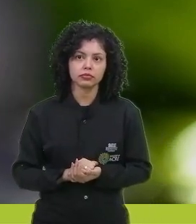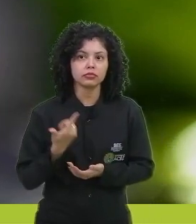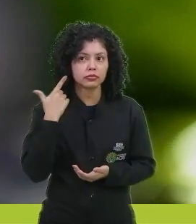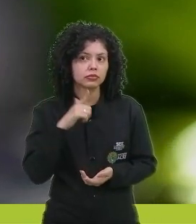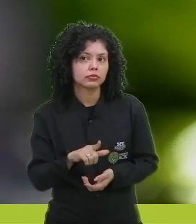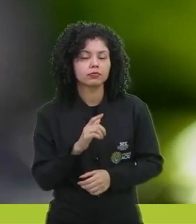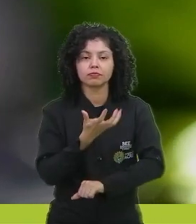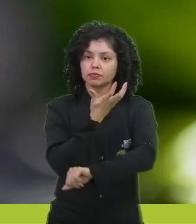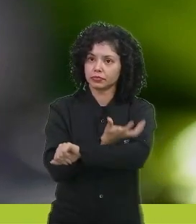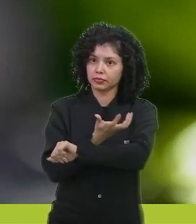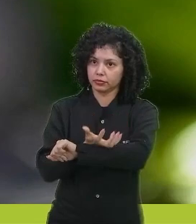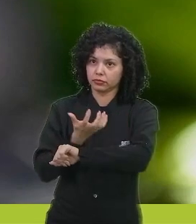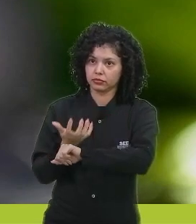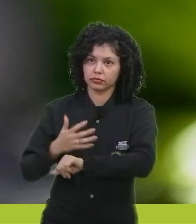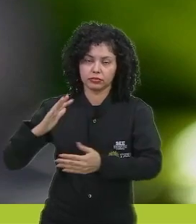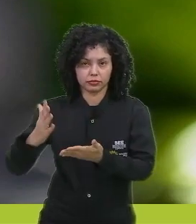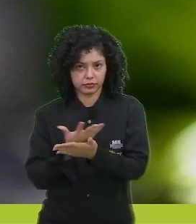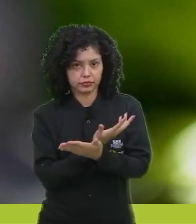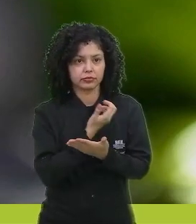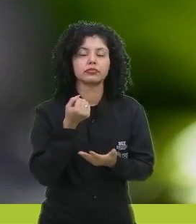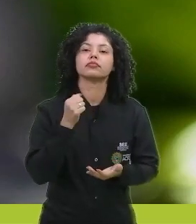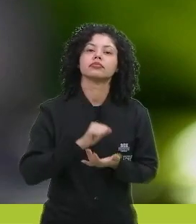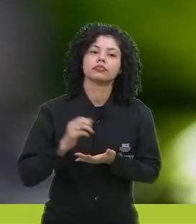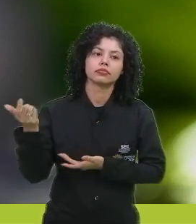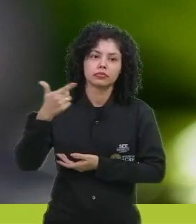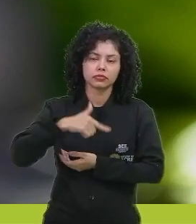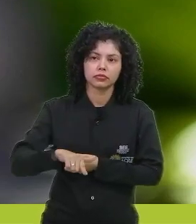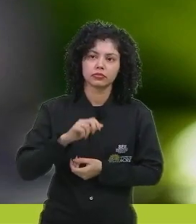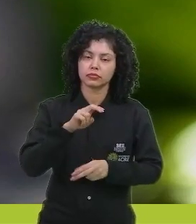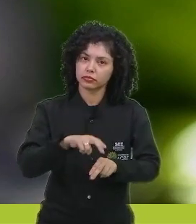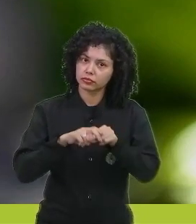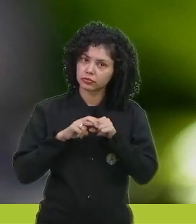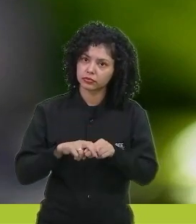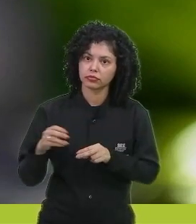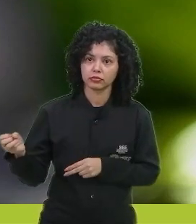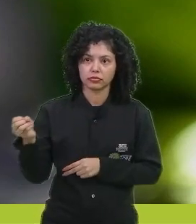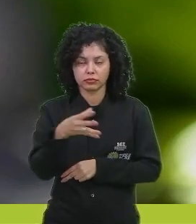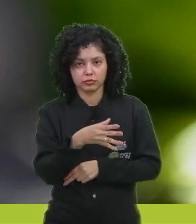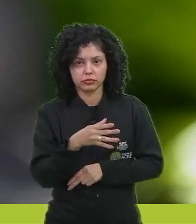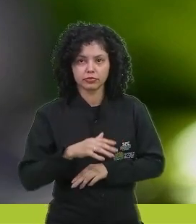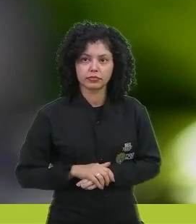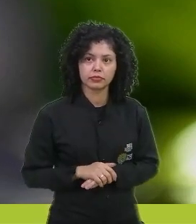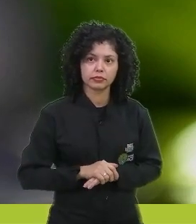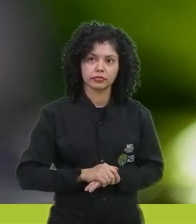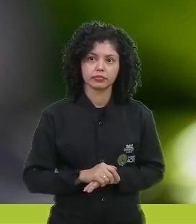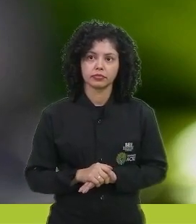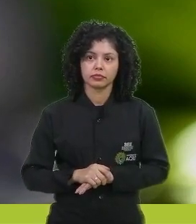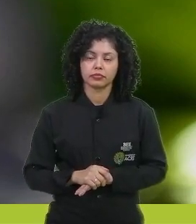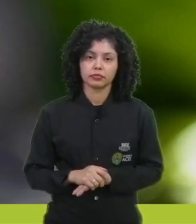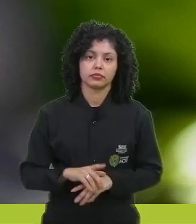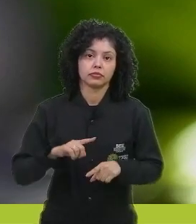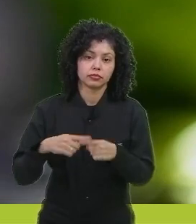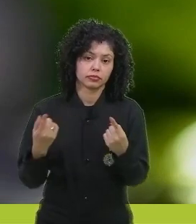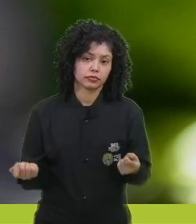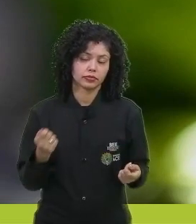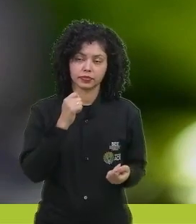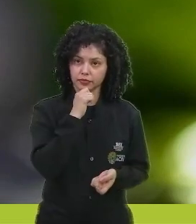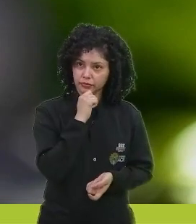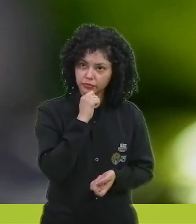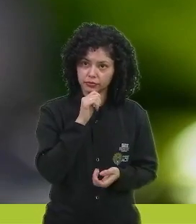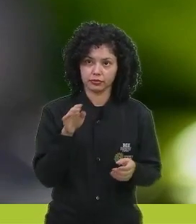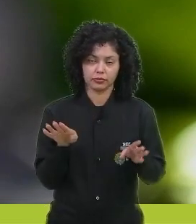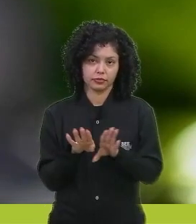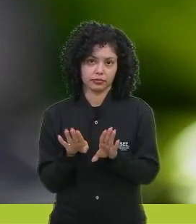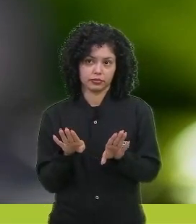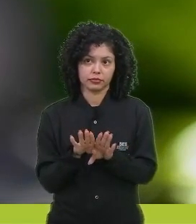consigo plantar, colher, replantar, por isso que ele é uma fonte renovável, mas também eu